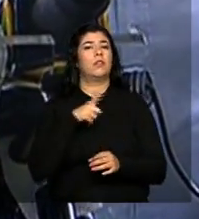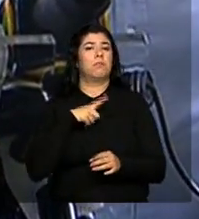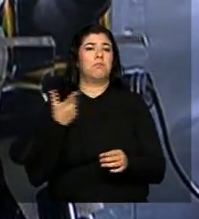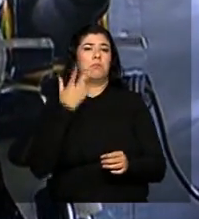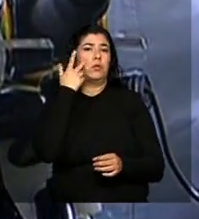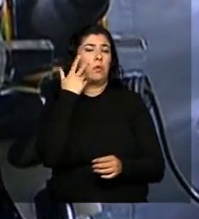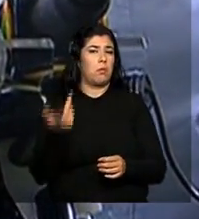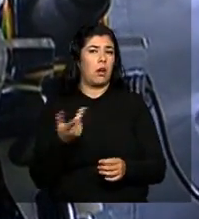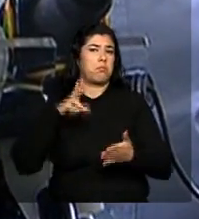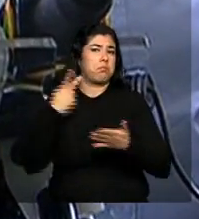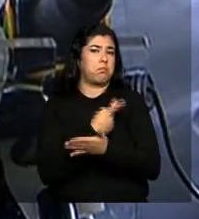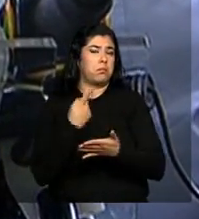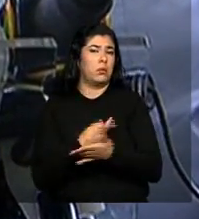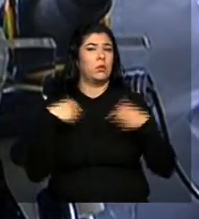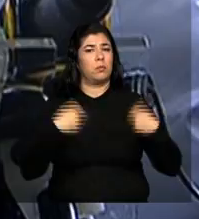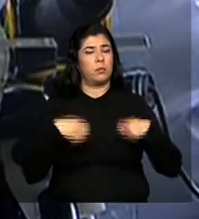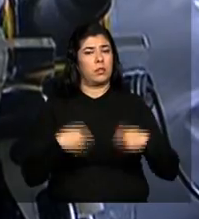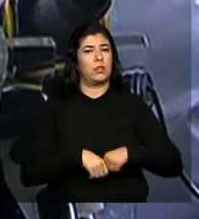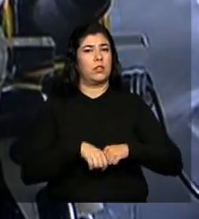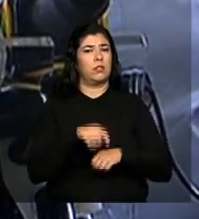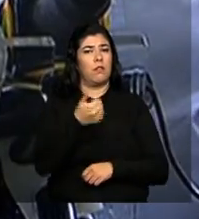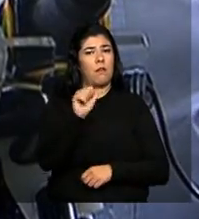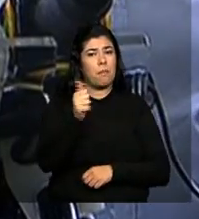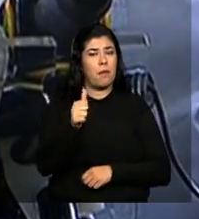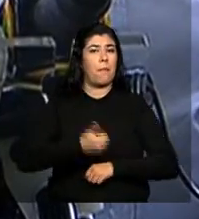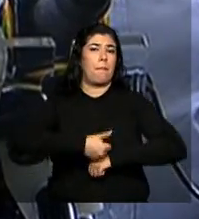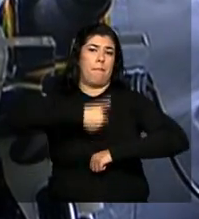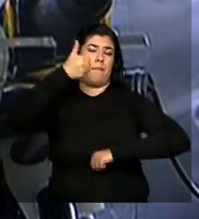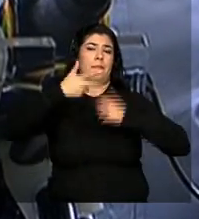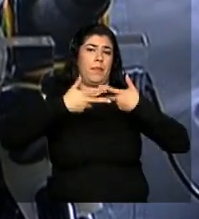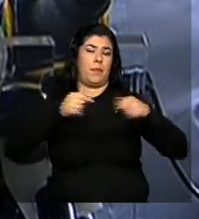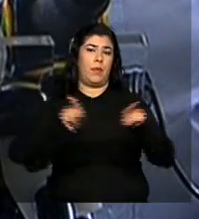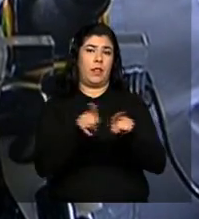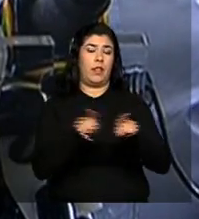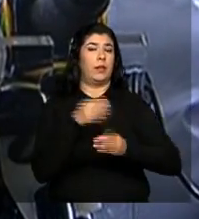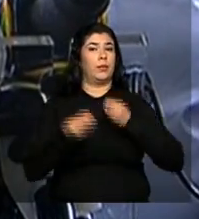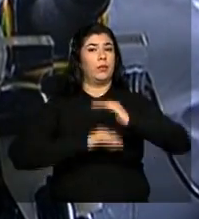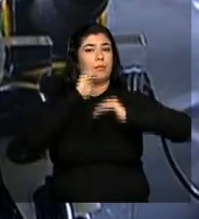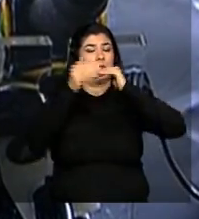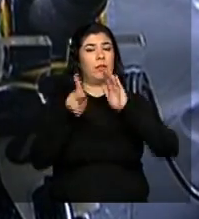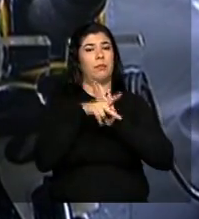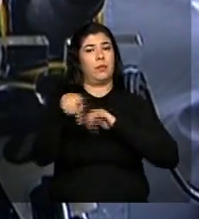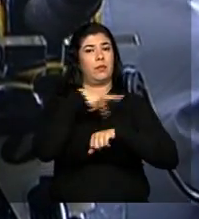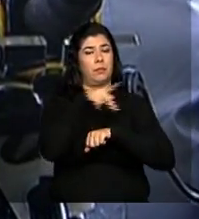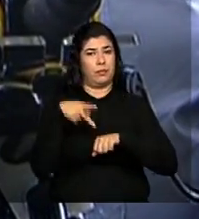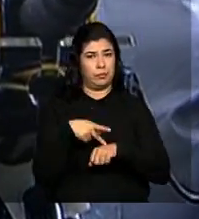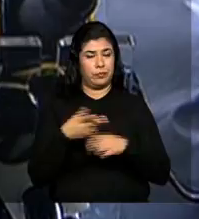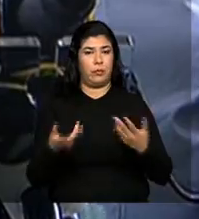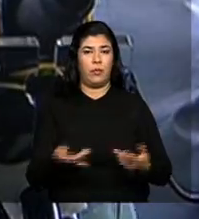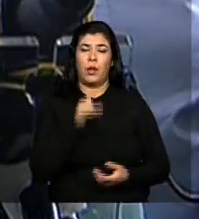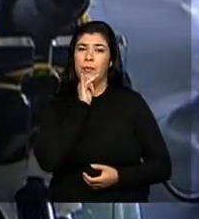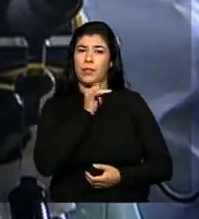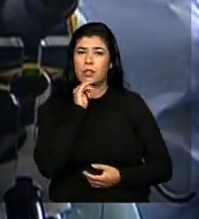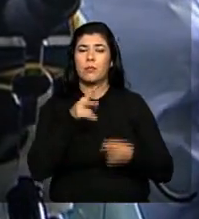conjunturais, momentâneos, que dizem respeito à melhoria das condições de crescimento do país. Como acesso? Os